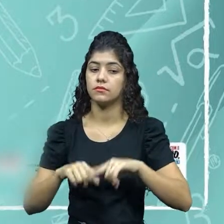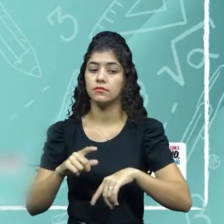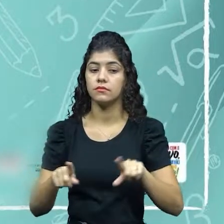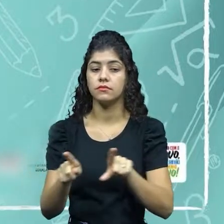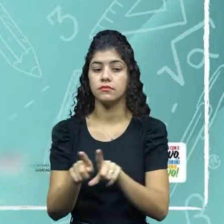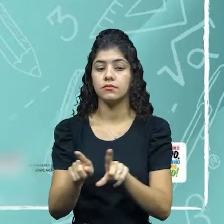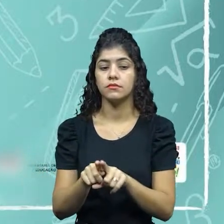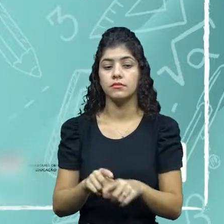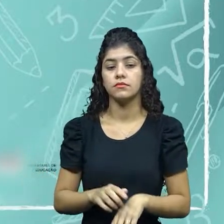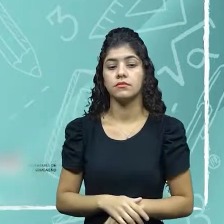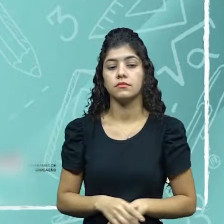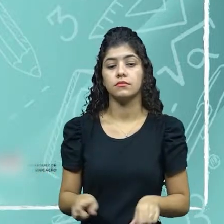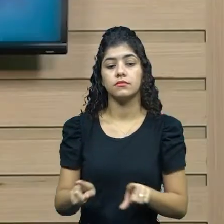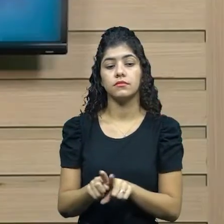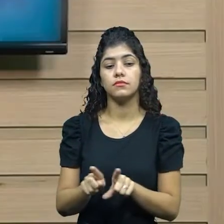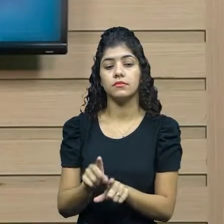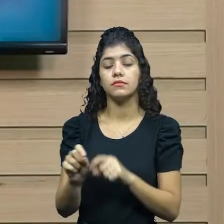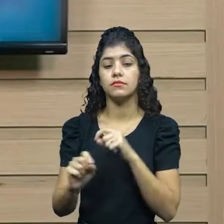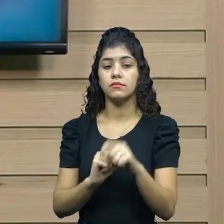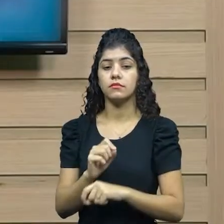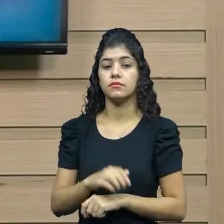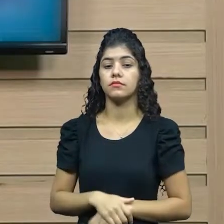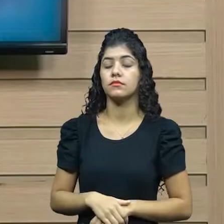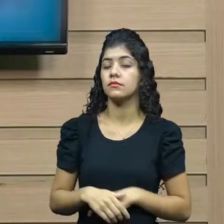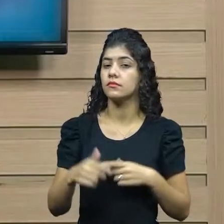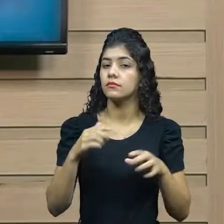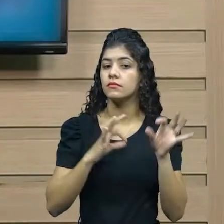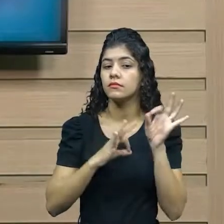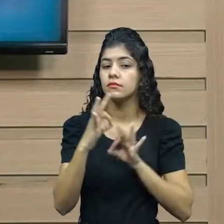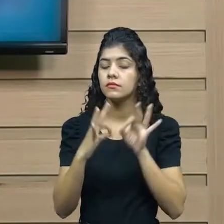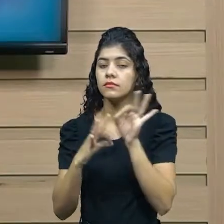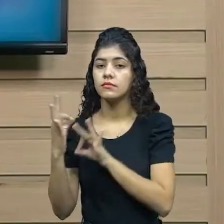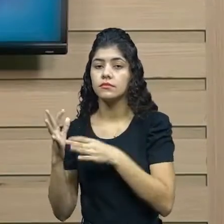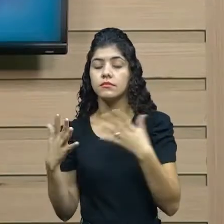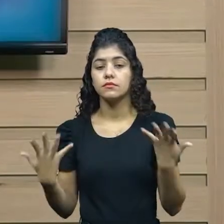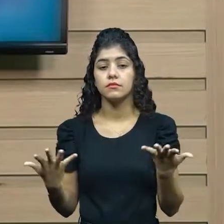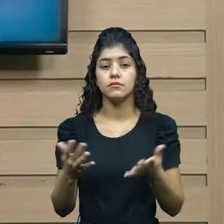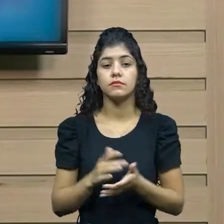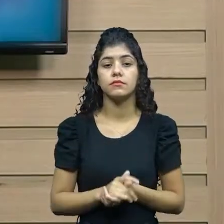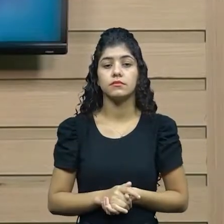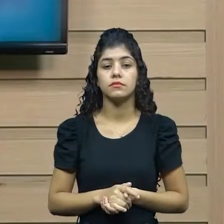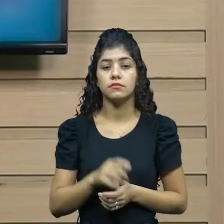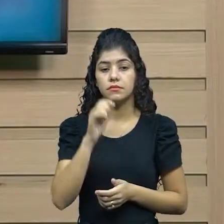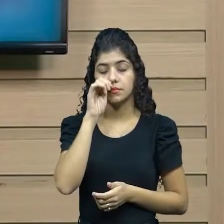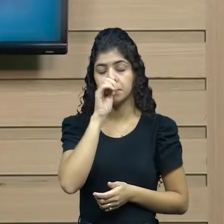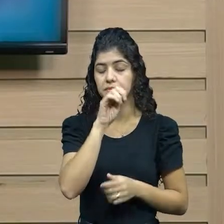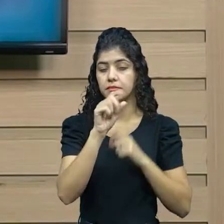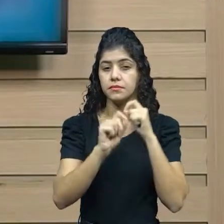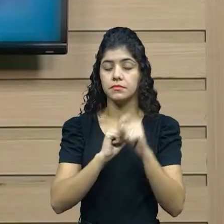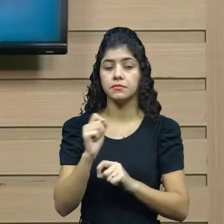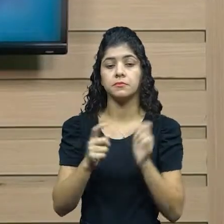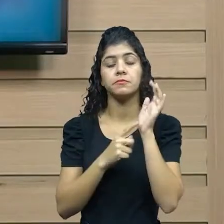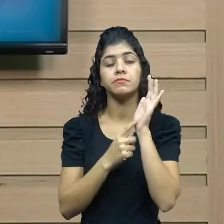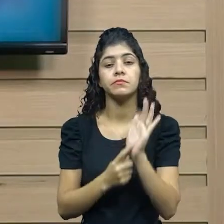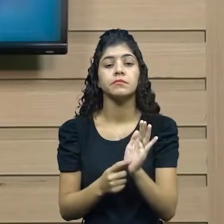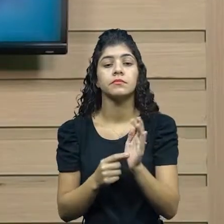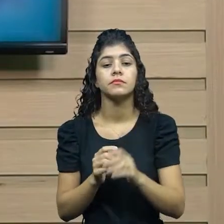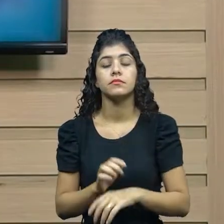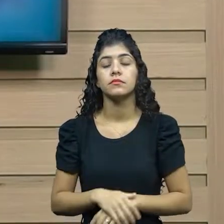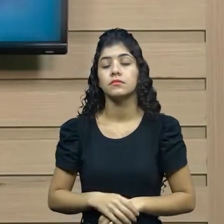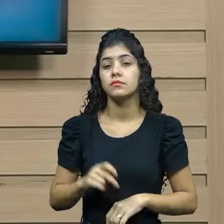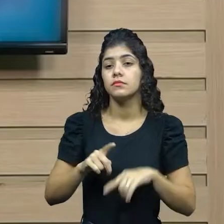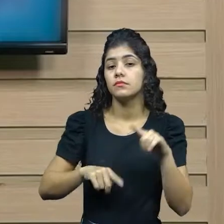o último, a organização, tá bom? Onde se aplica a organização? Quando você publicita, não é um